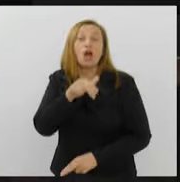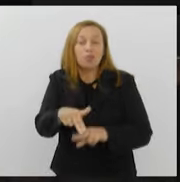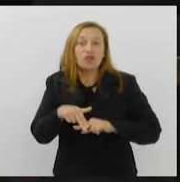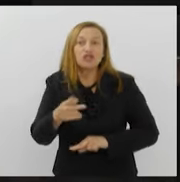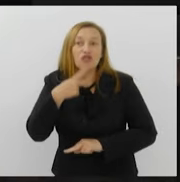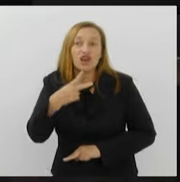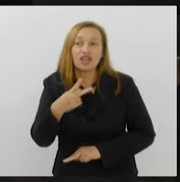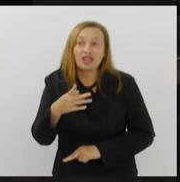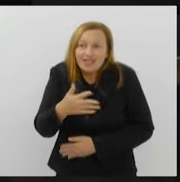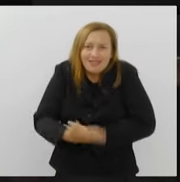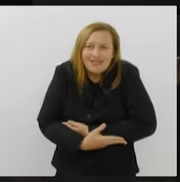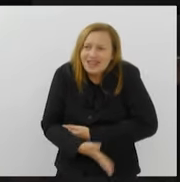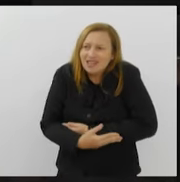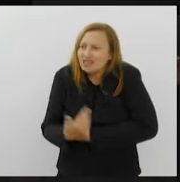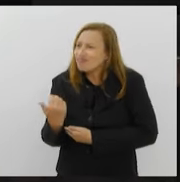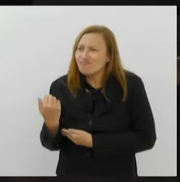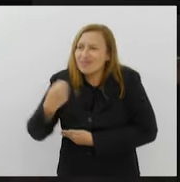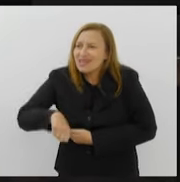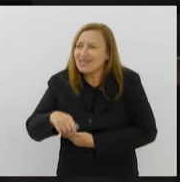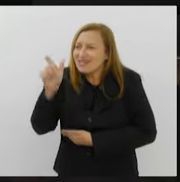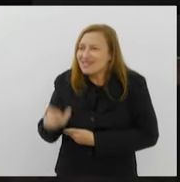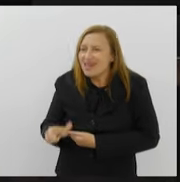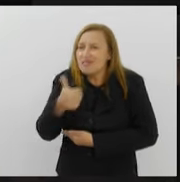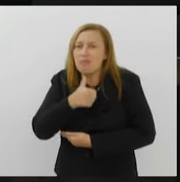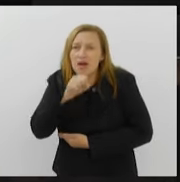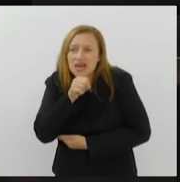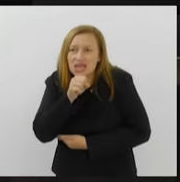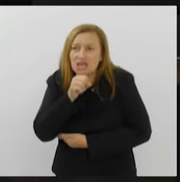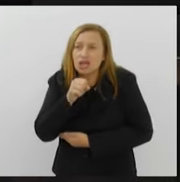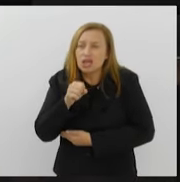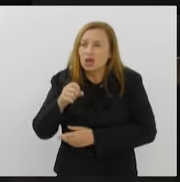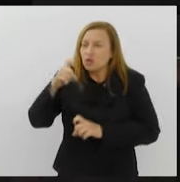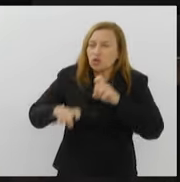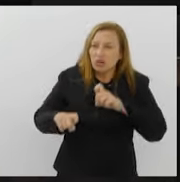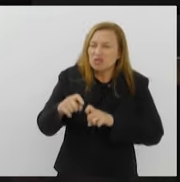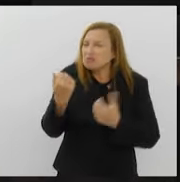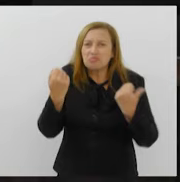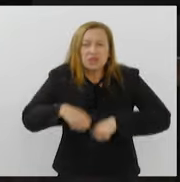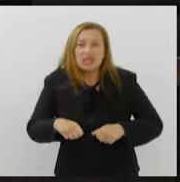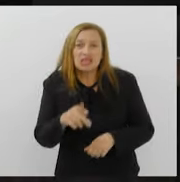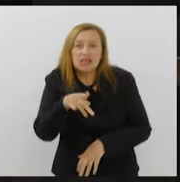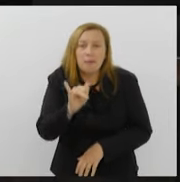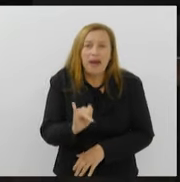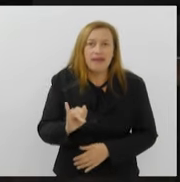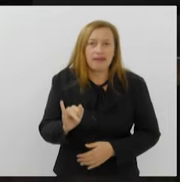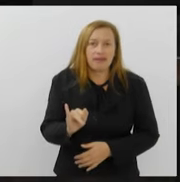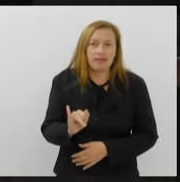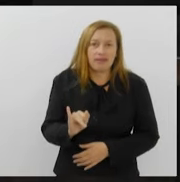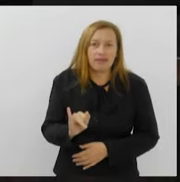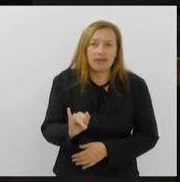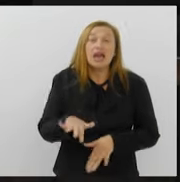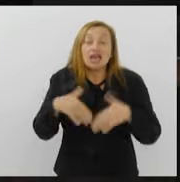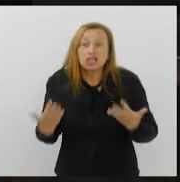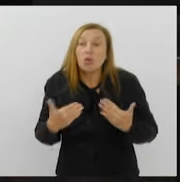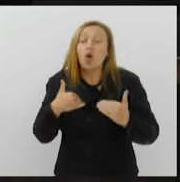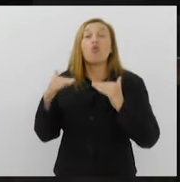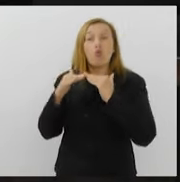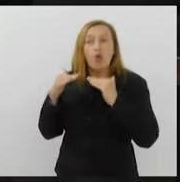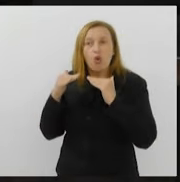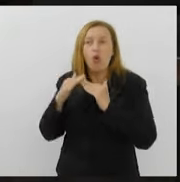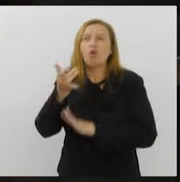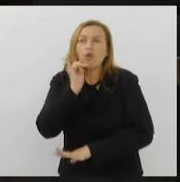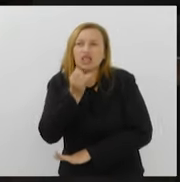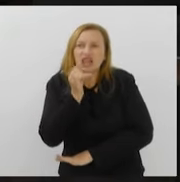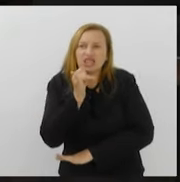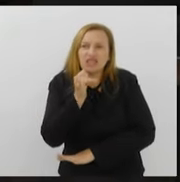dizendo, esta criança não precisa ser mãe. E o estuprador não precisa ser pai. Então eu concordo com a narrativa